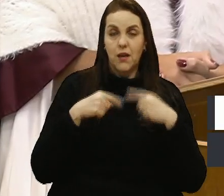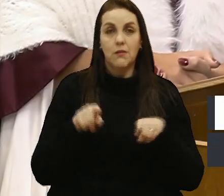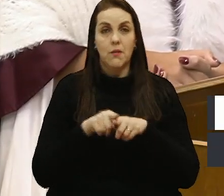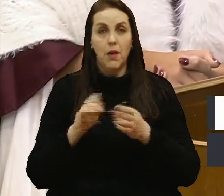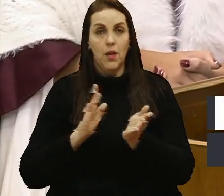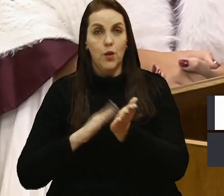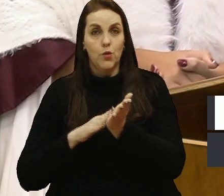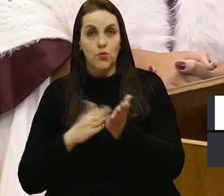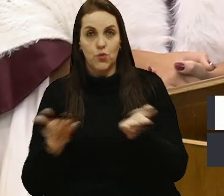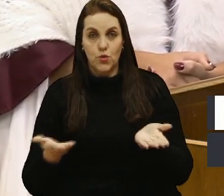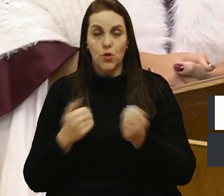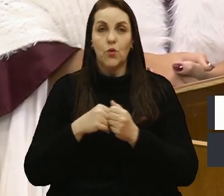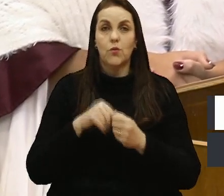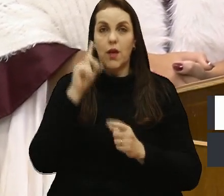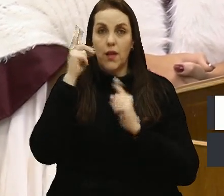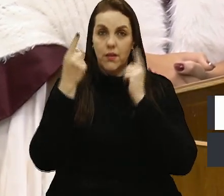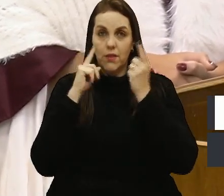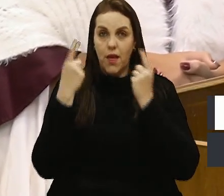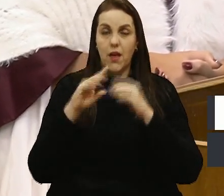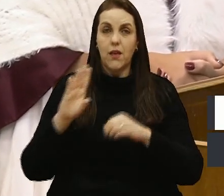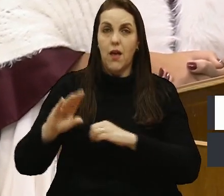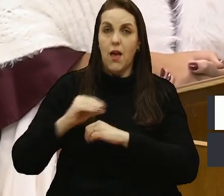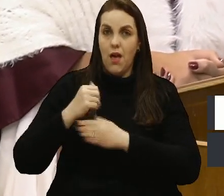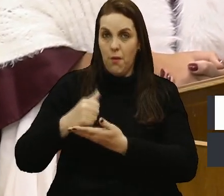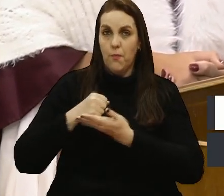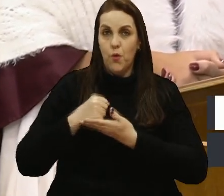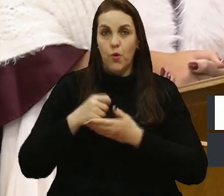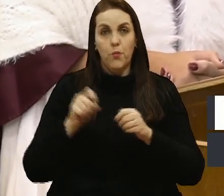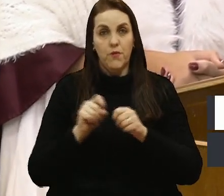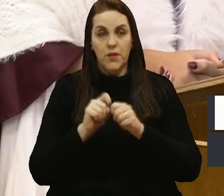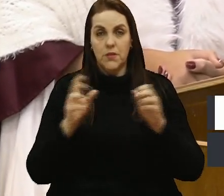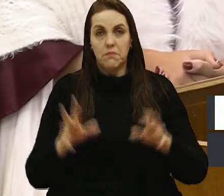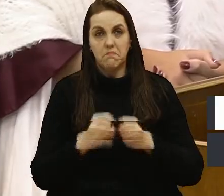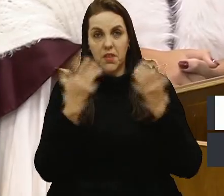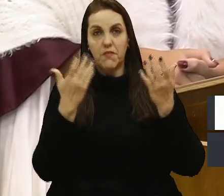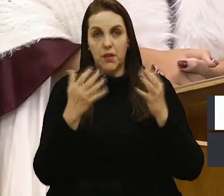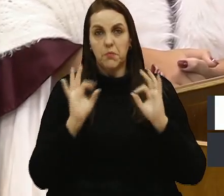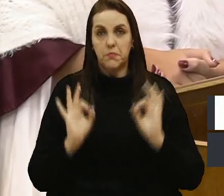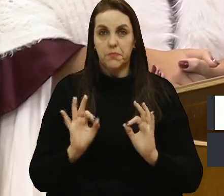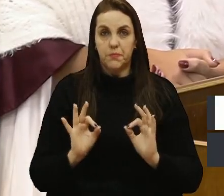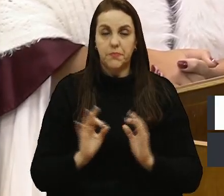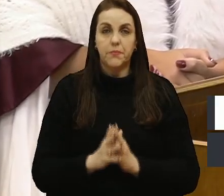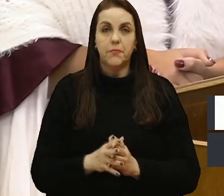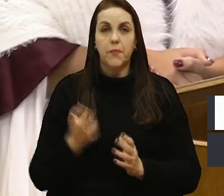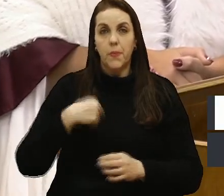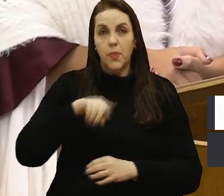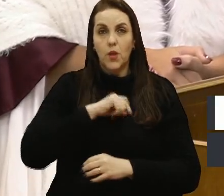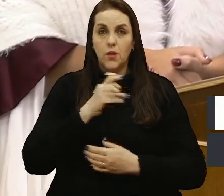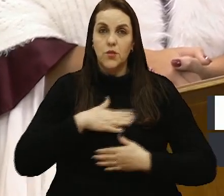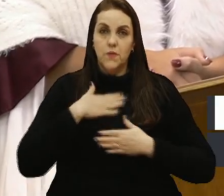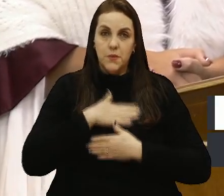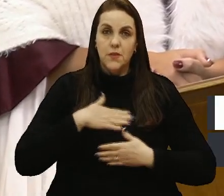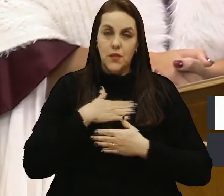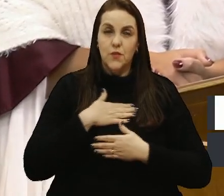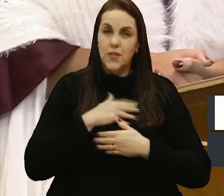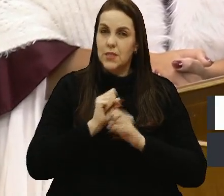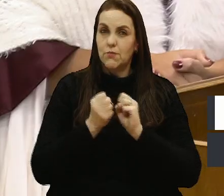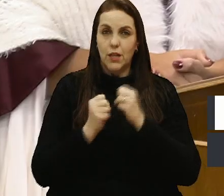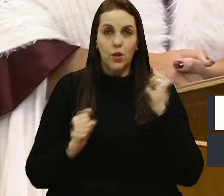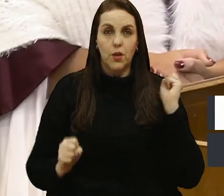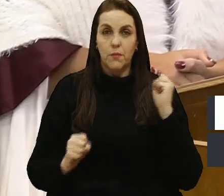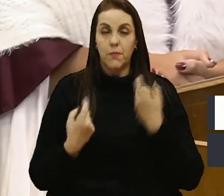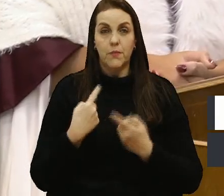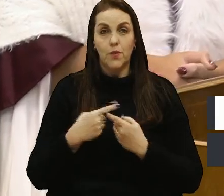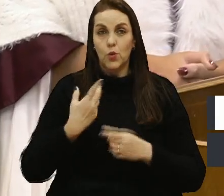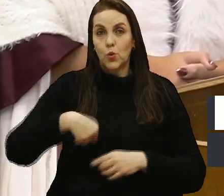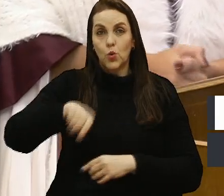elogiar, elogiaram, deram as ideias, contribuíram para fazer um excelente evento, onde a gente teve uma satisfação gigantesca e